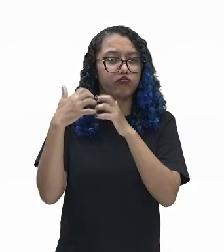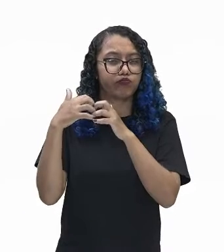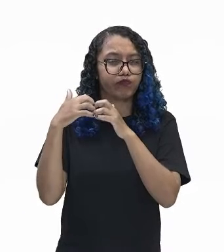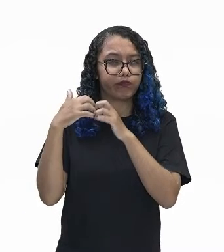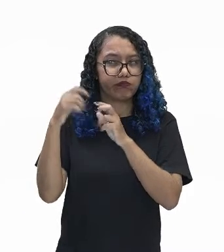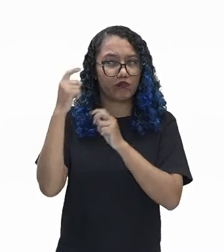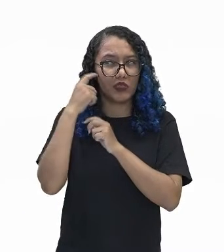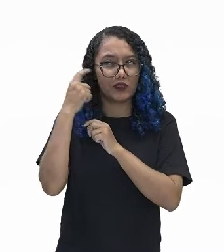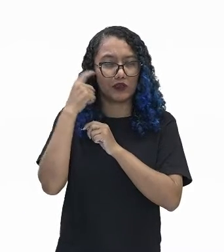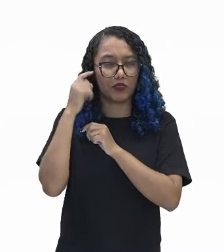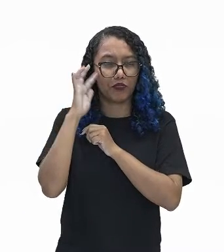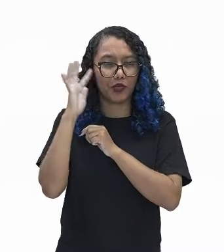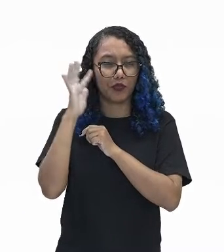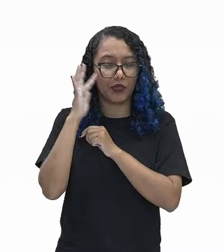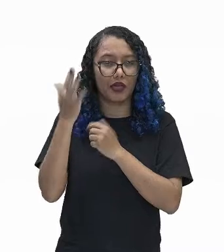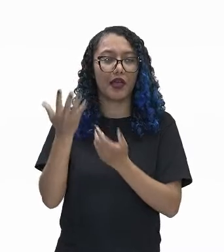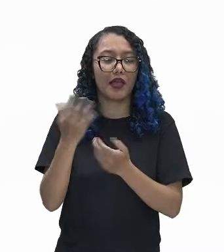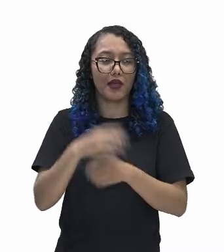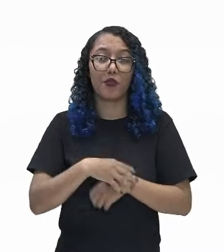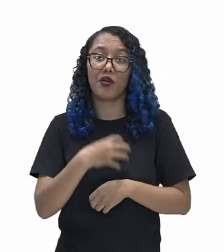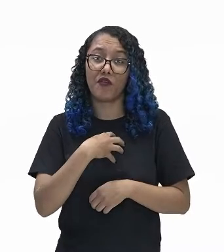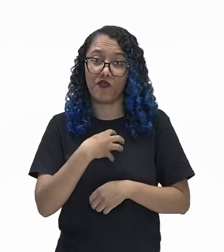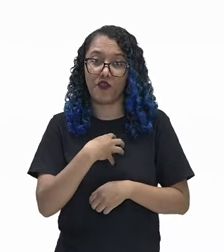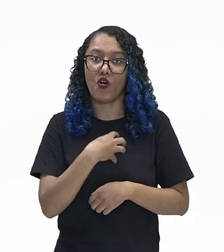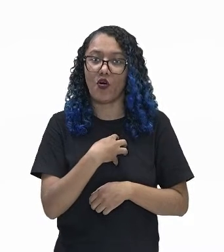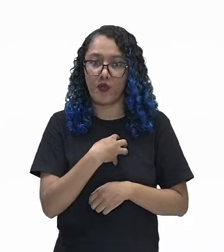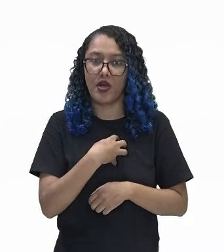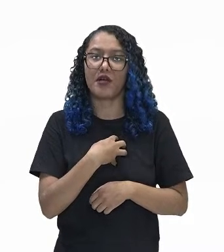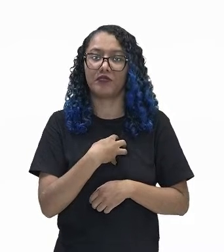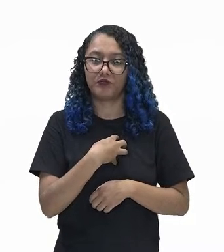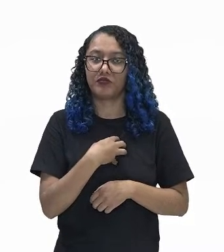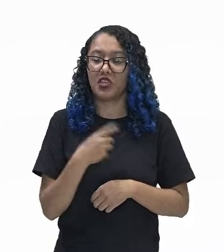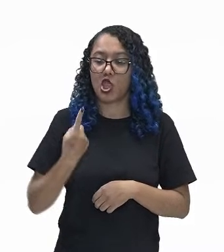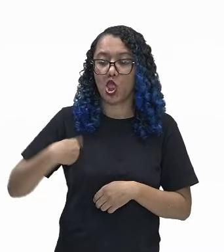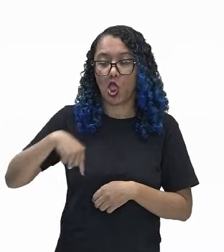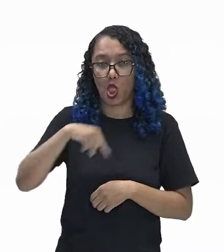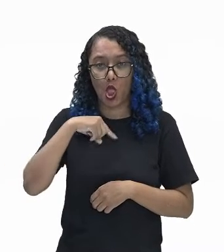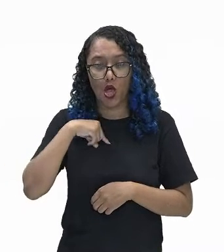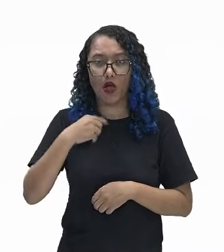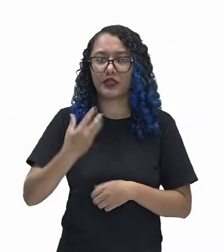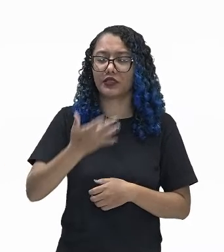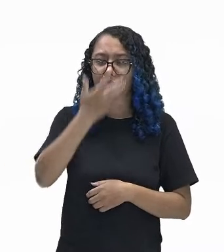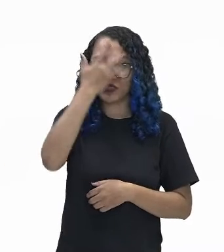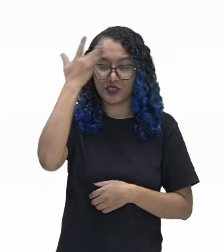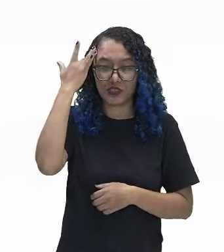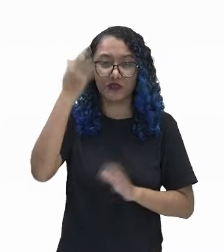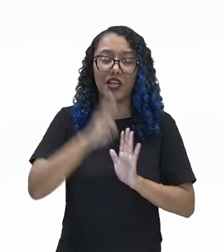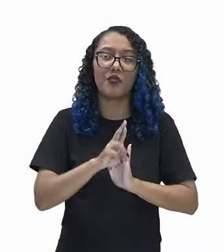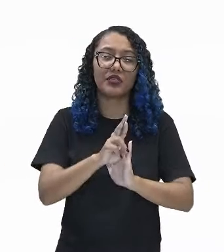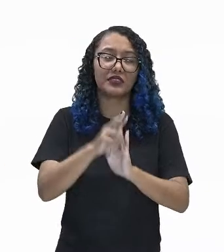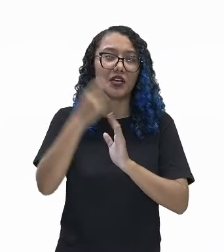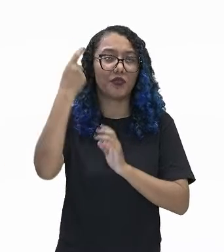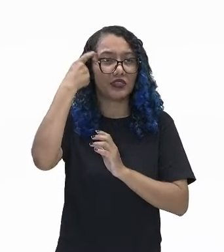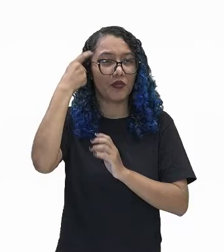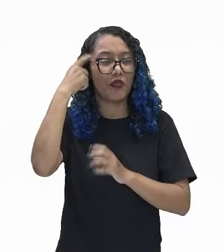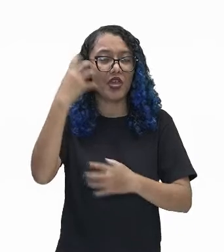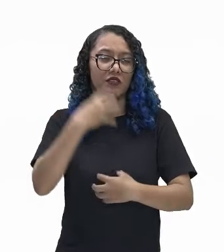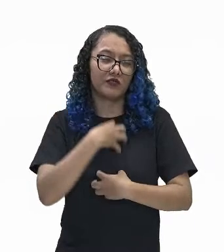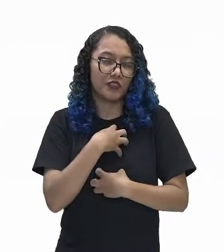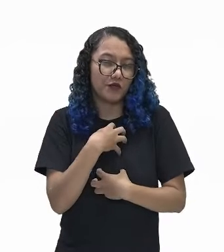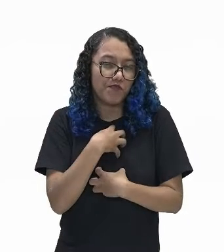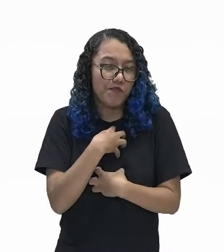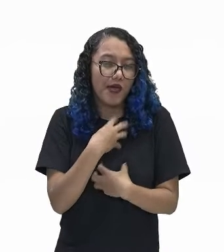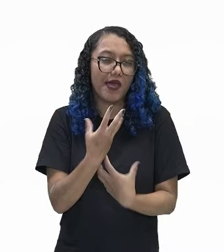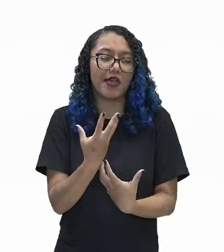é a forma que o ser humano, nós, né, vamos representar os nossos pensamentos, sentimentos, né? A forma que a